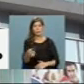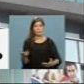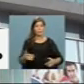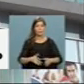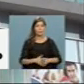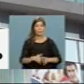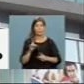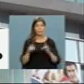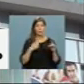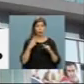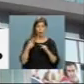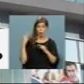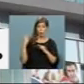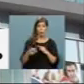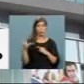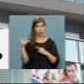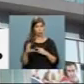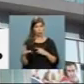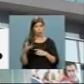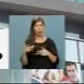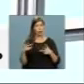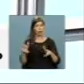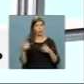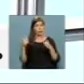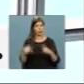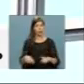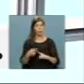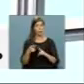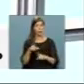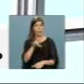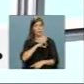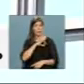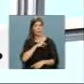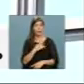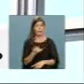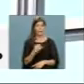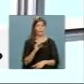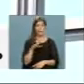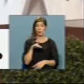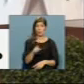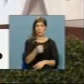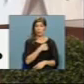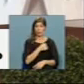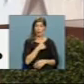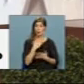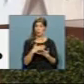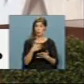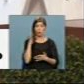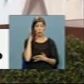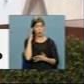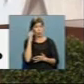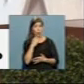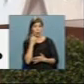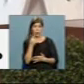Nos próximos 2 anos, no continente, vão estar disponíveis no mercado privado apenas 20 mil habitações, um número